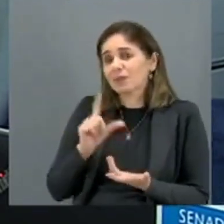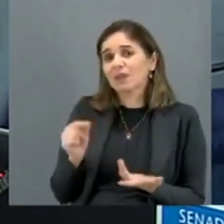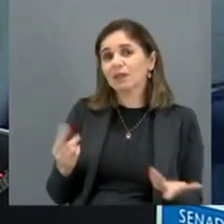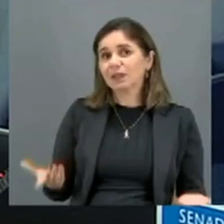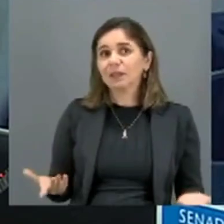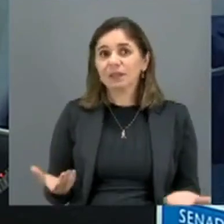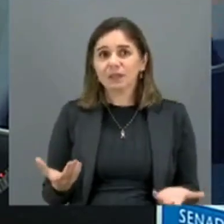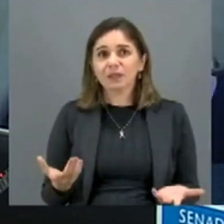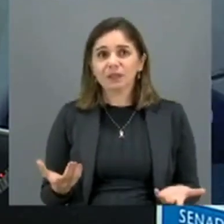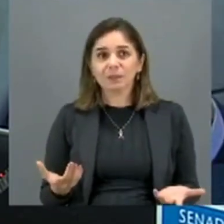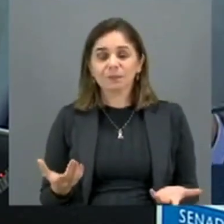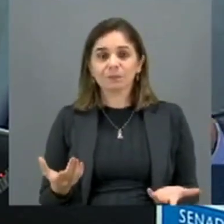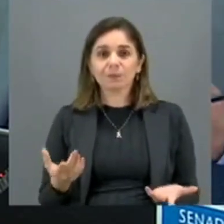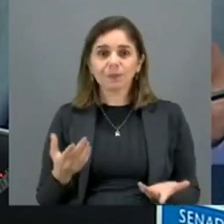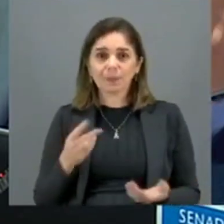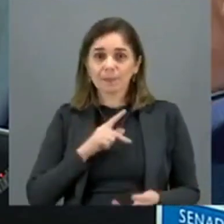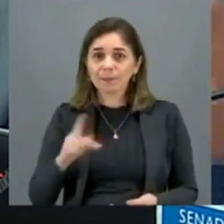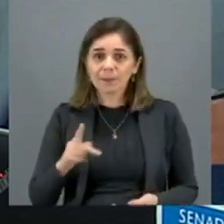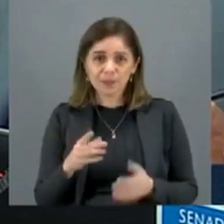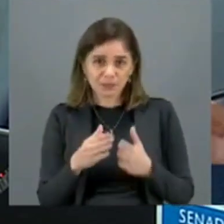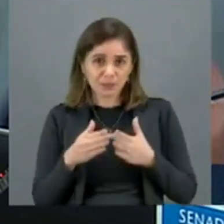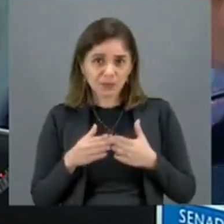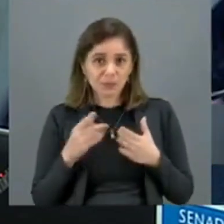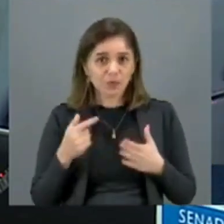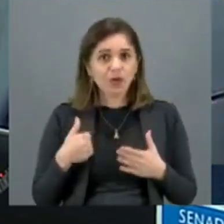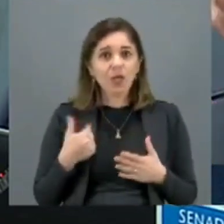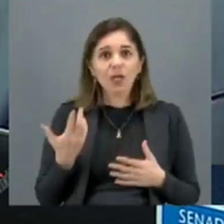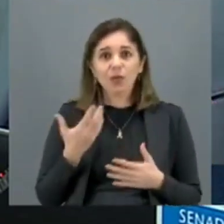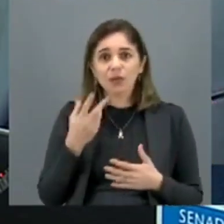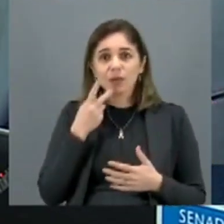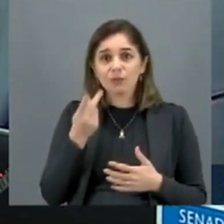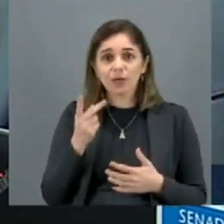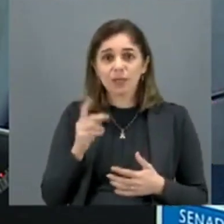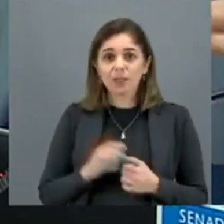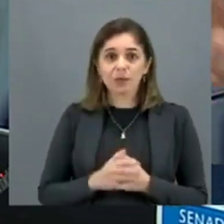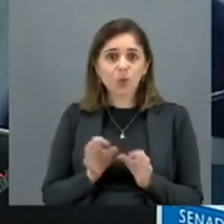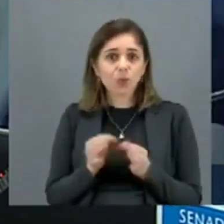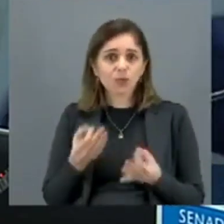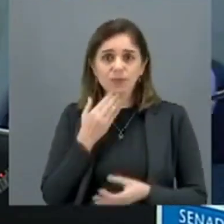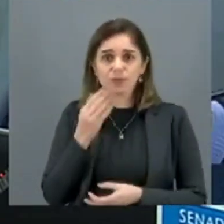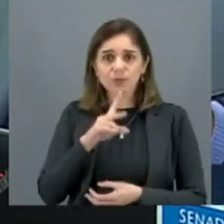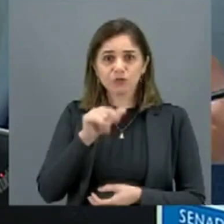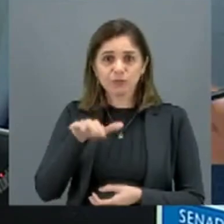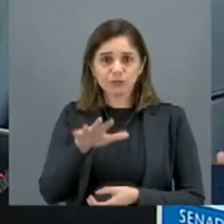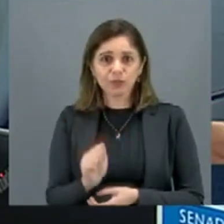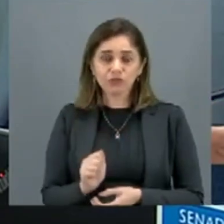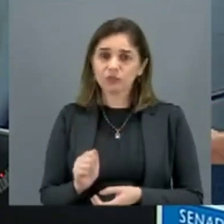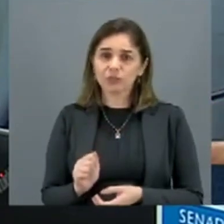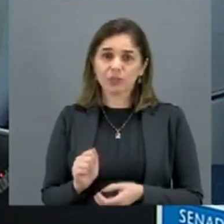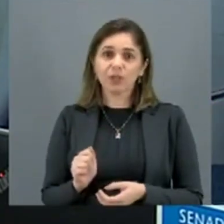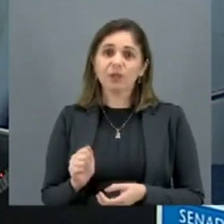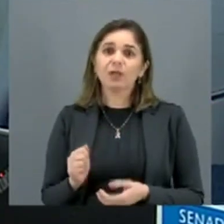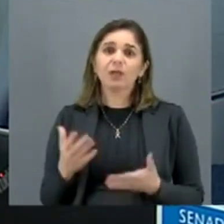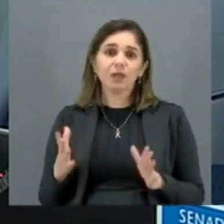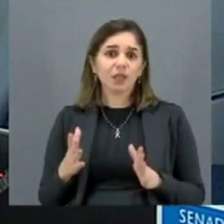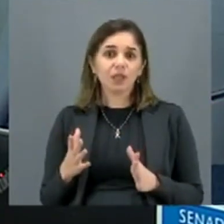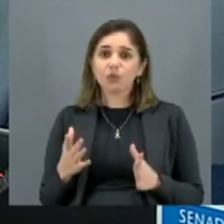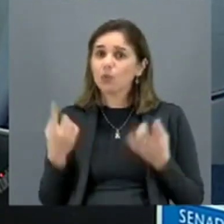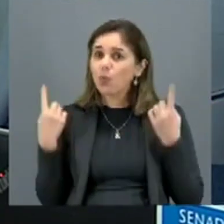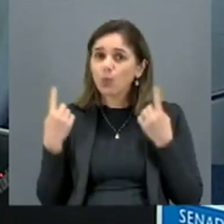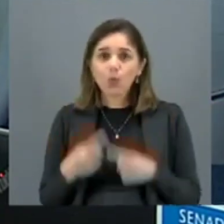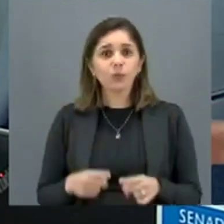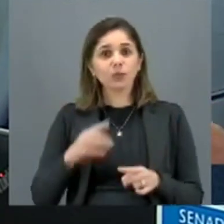quero sair daqui, instantinho, presidente, e para que depois um simples pedido de visto não se torne motivo de outras coisas. Eu não sou contra cotas para